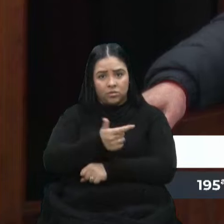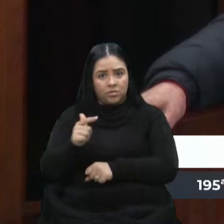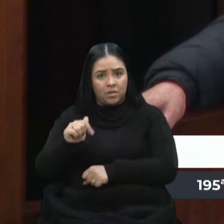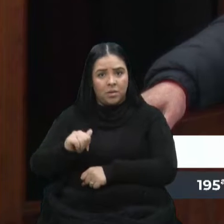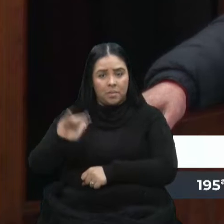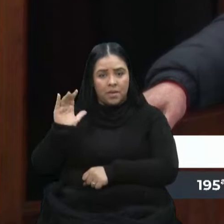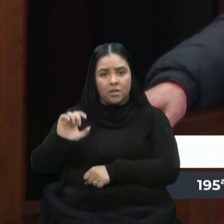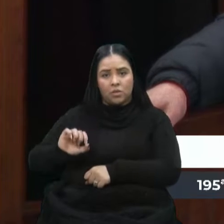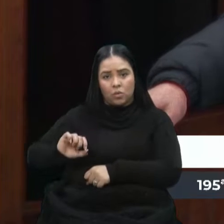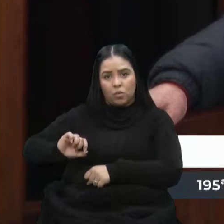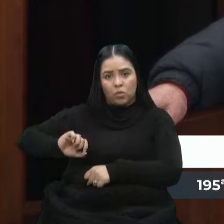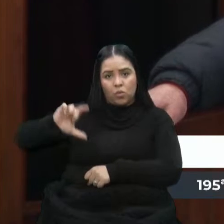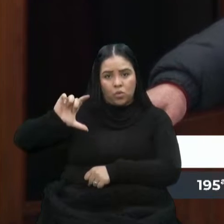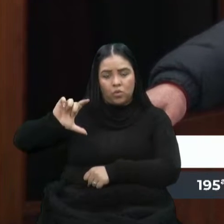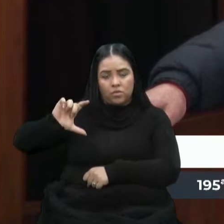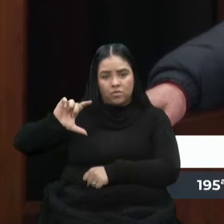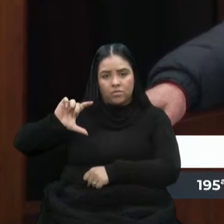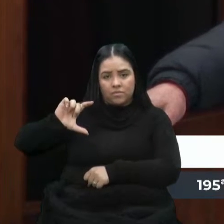mais, congelou